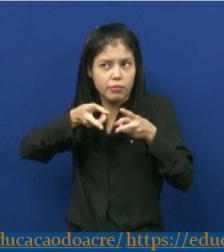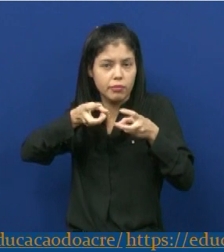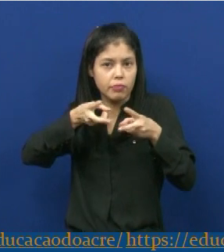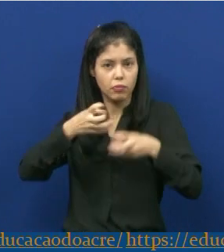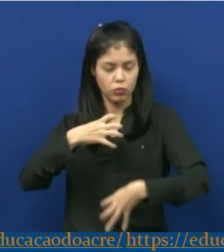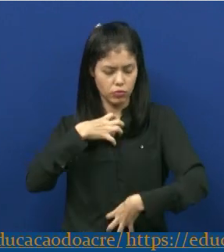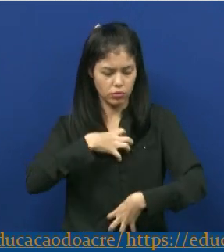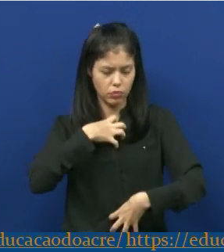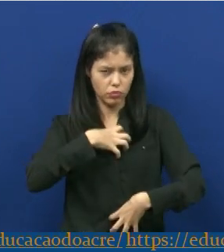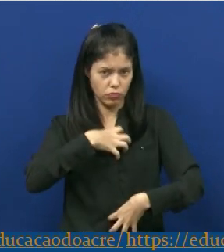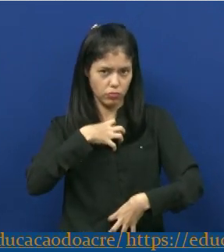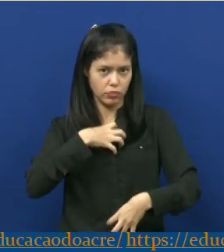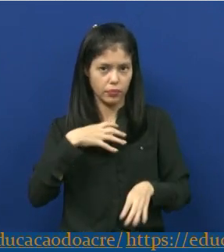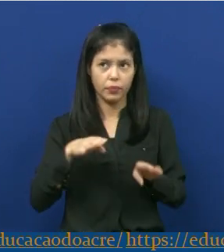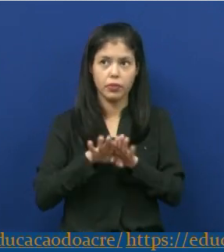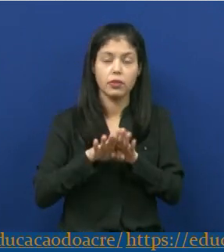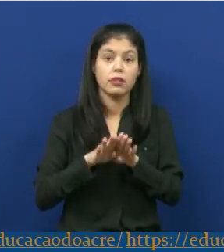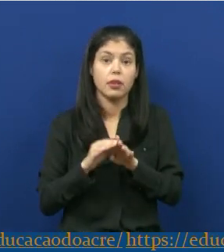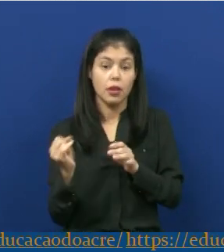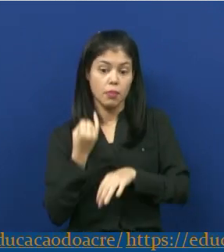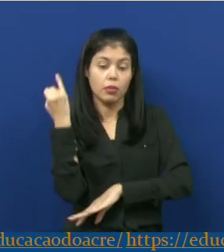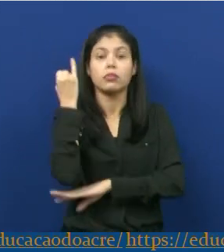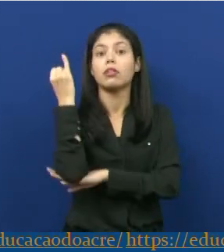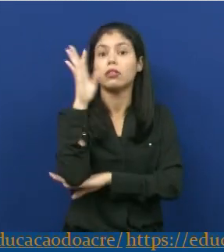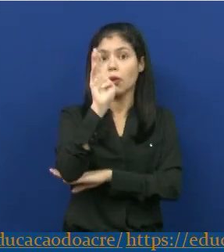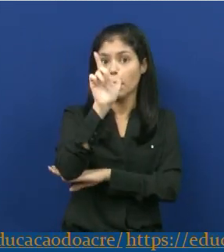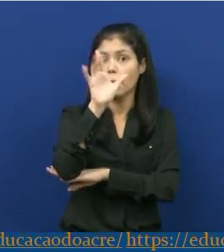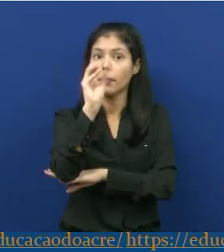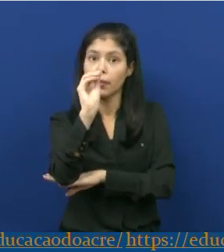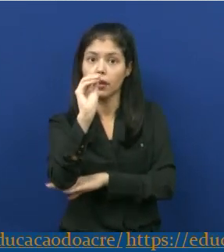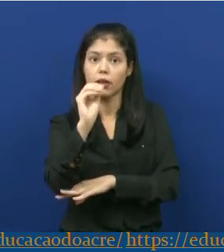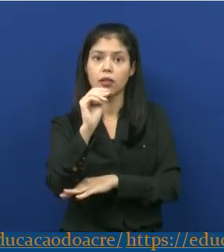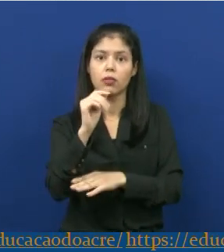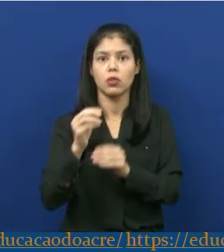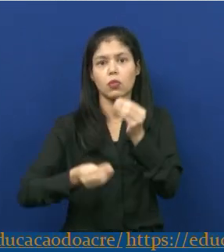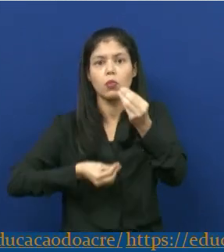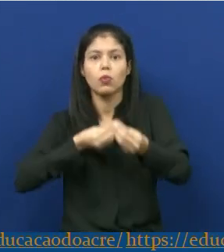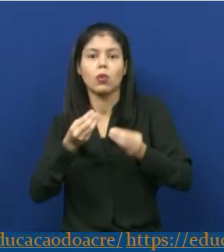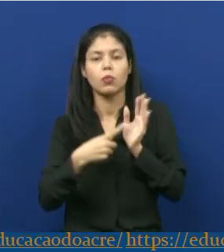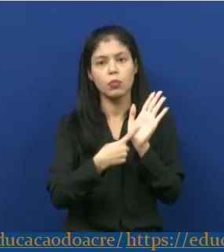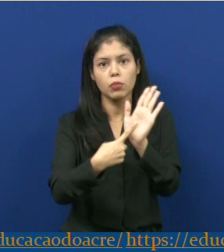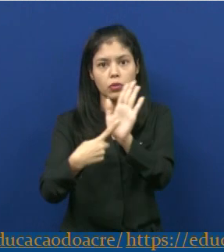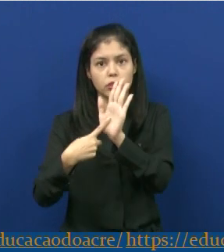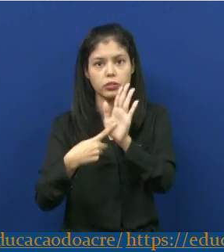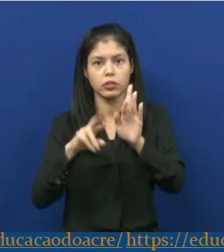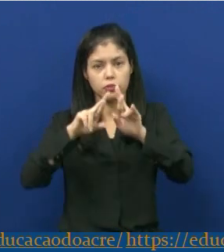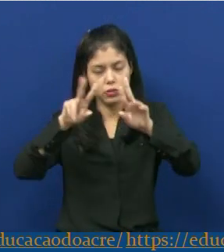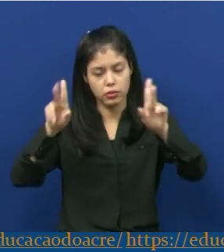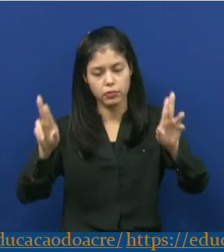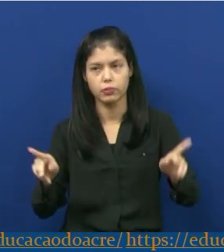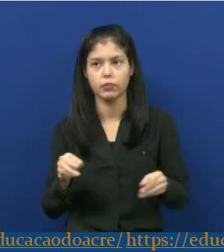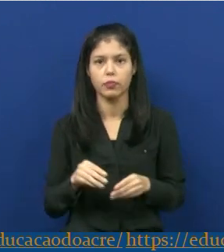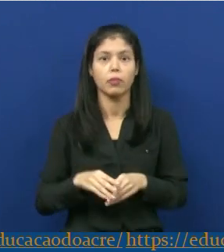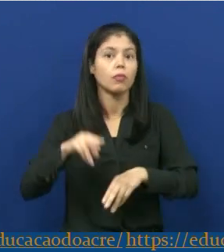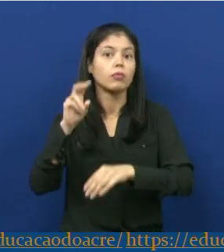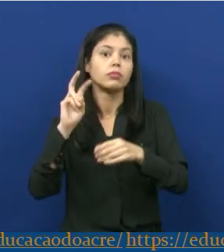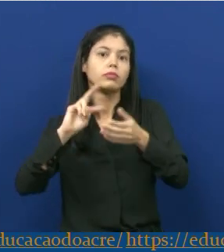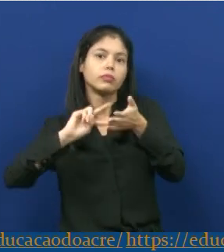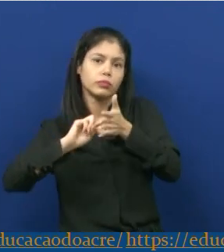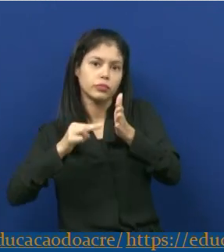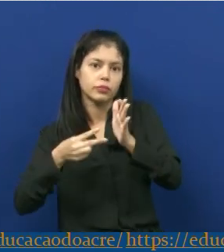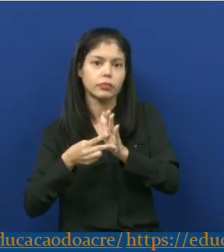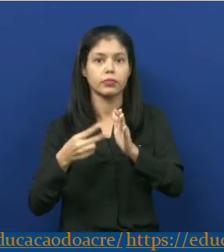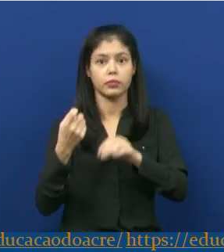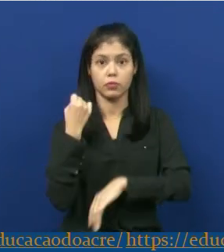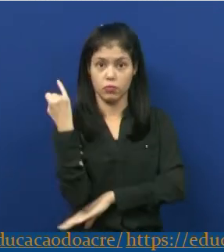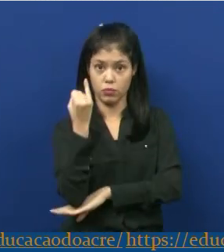sentidos, especialmente a percepção do belo e as suas formas de representação. Esse é um conceito possível, não é